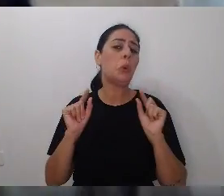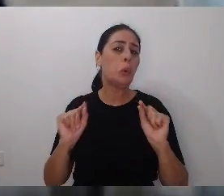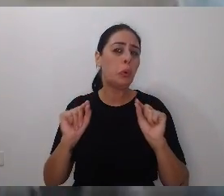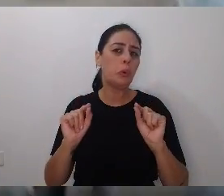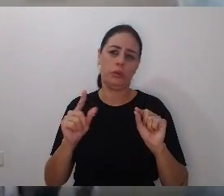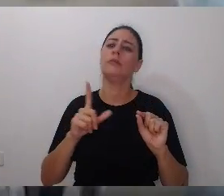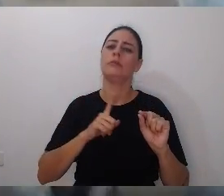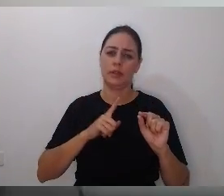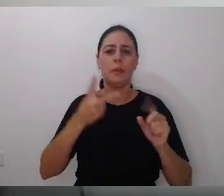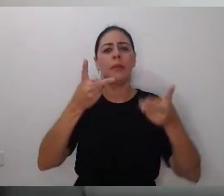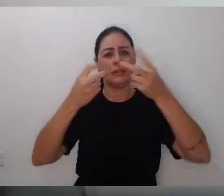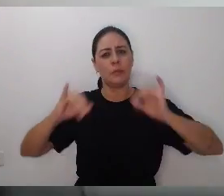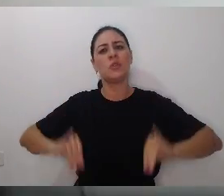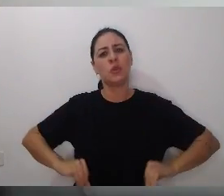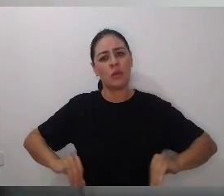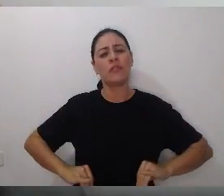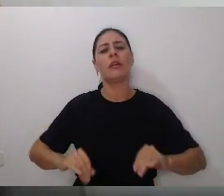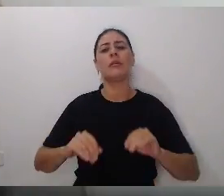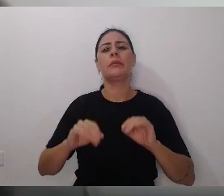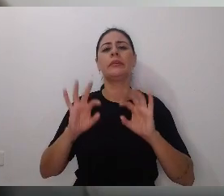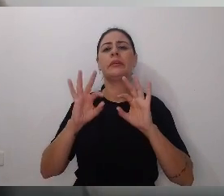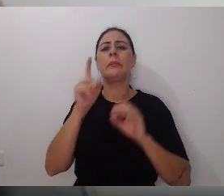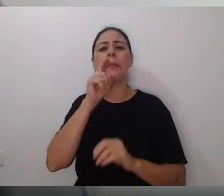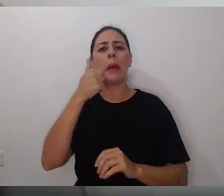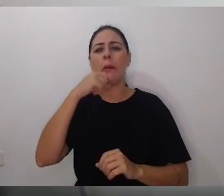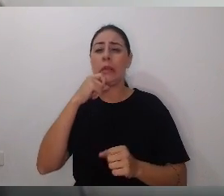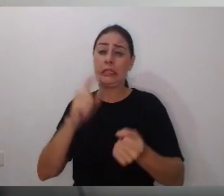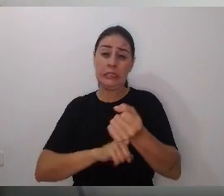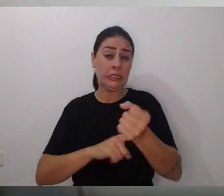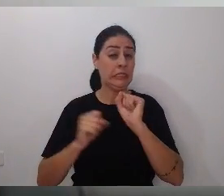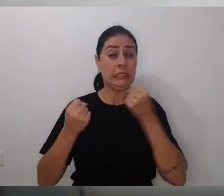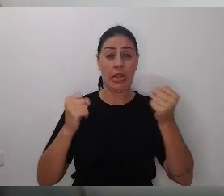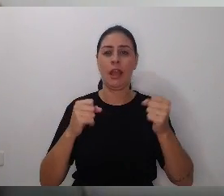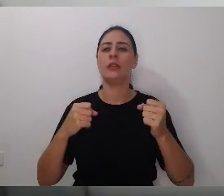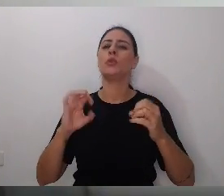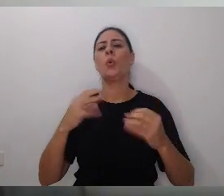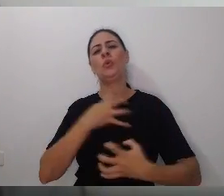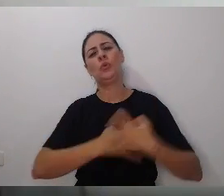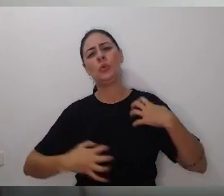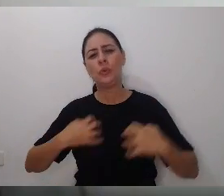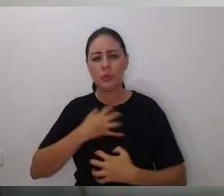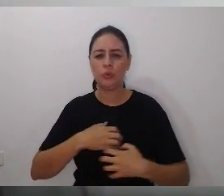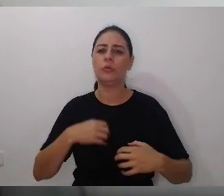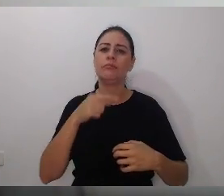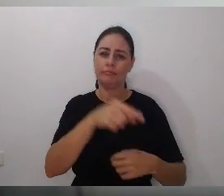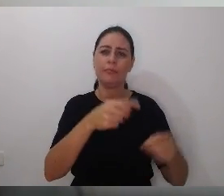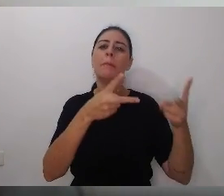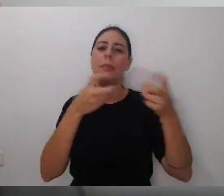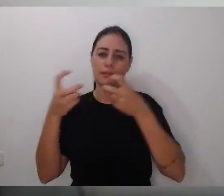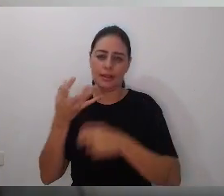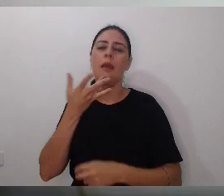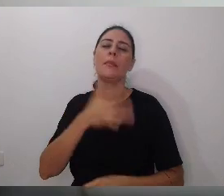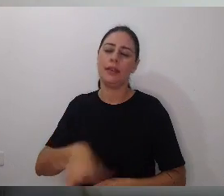Uhum. Sim, é muito importante falar com as crianças, porque as crianças percebem que tem algo acontecendo, né? E as